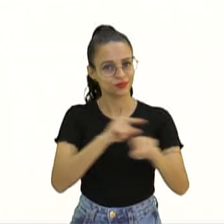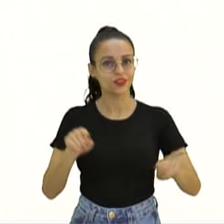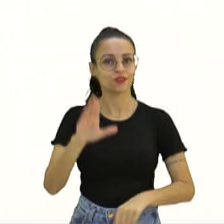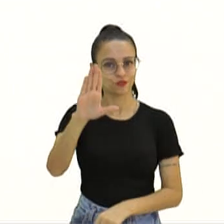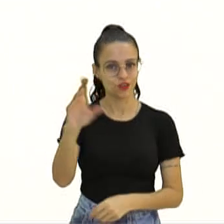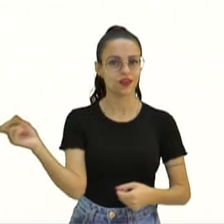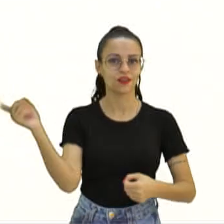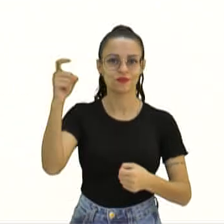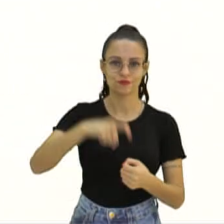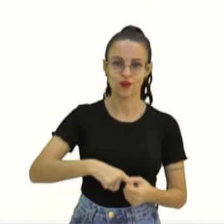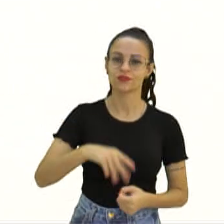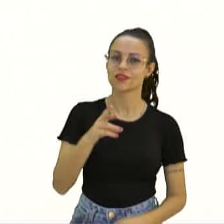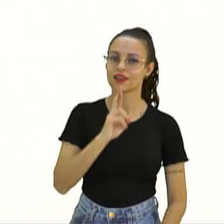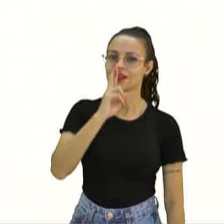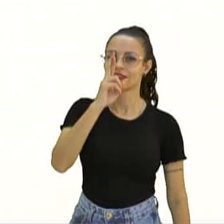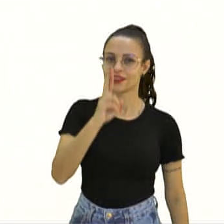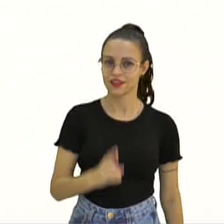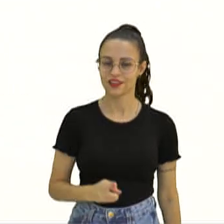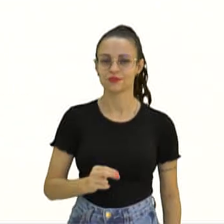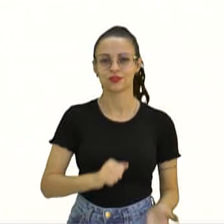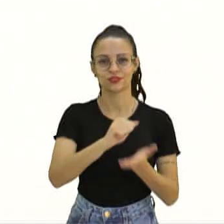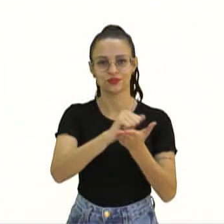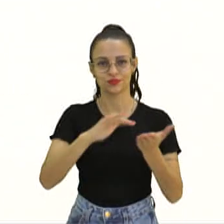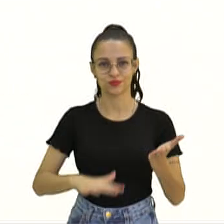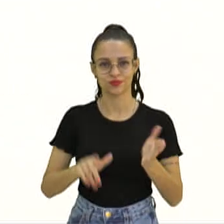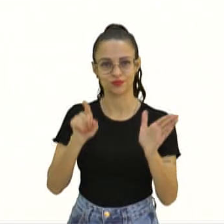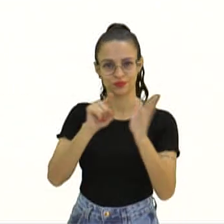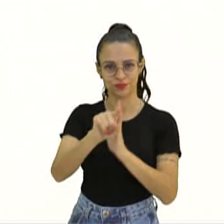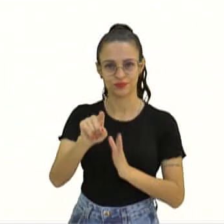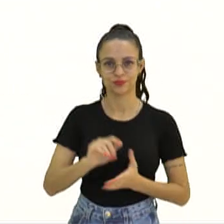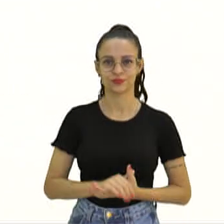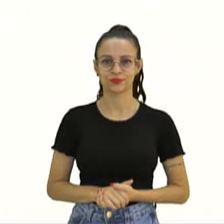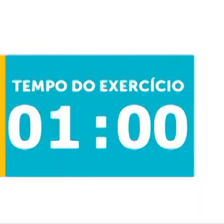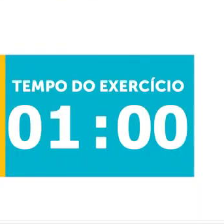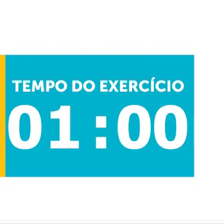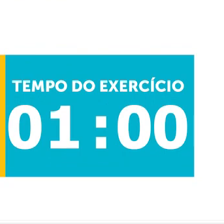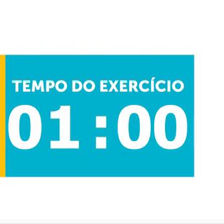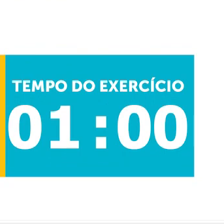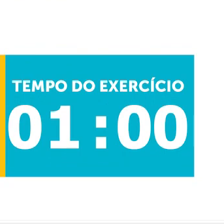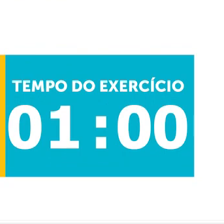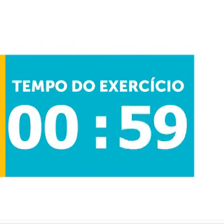sequência Voltamos com a resolução de mais esse curso é